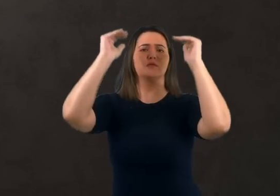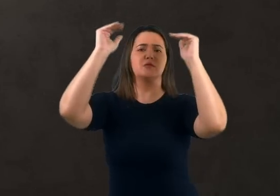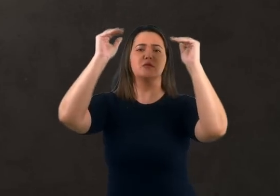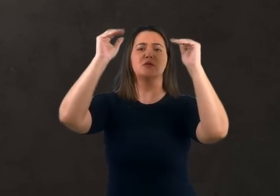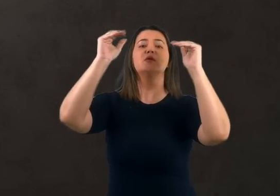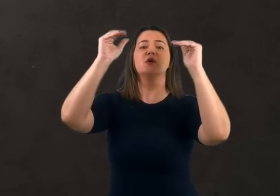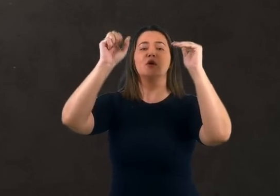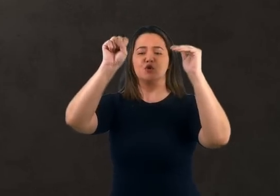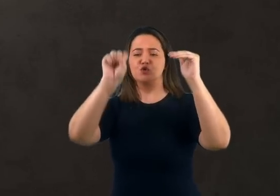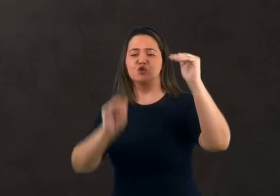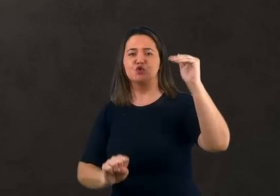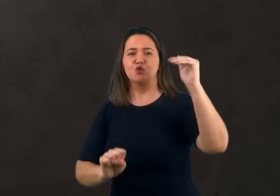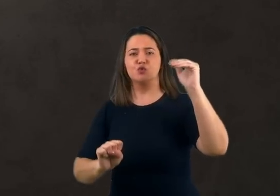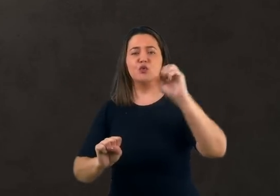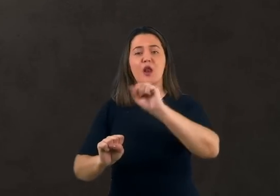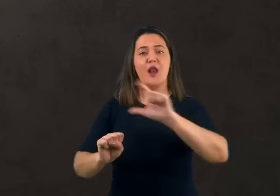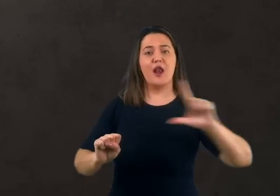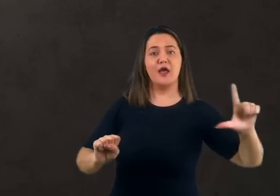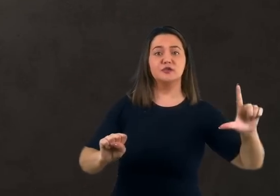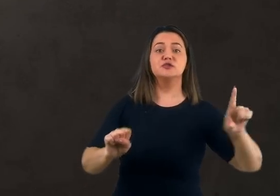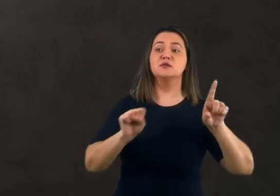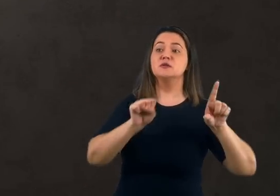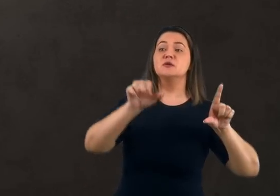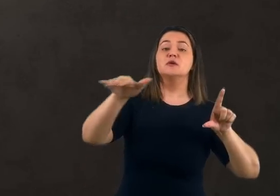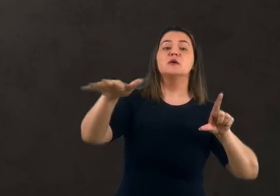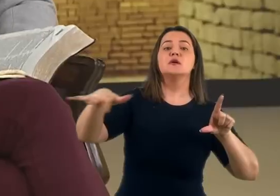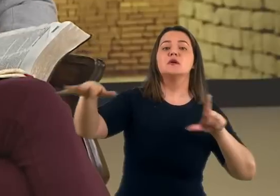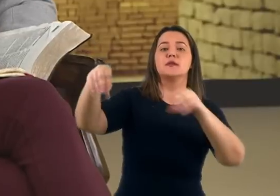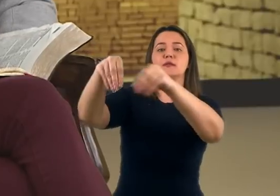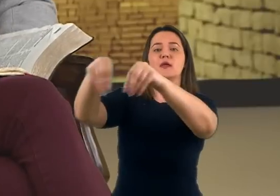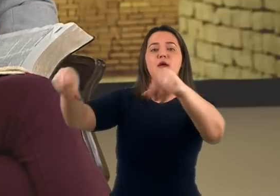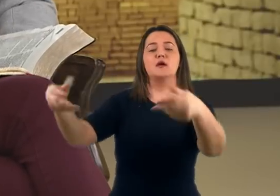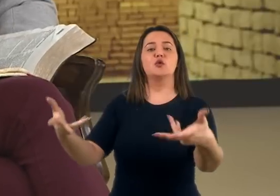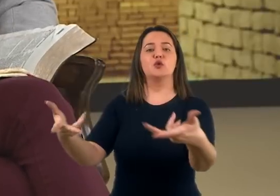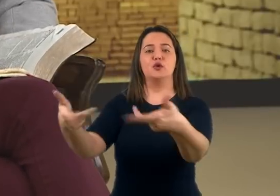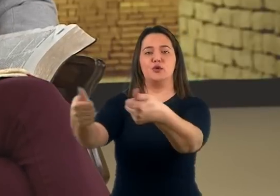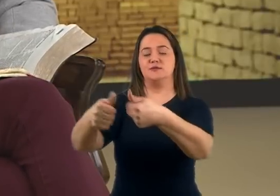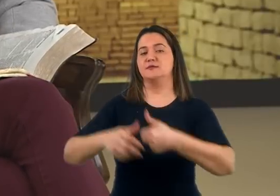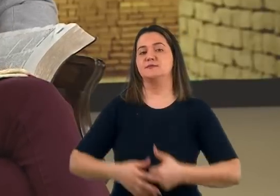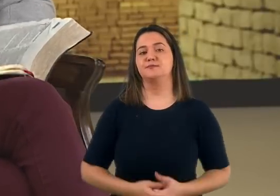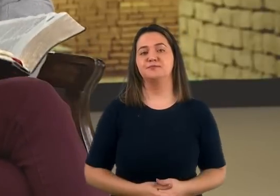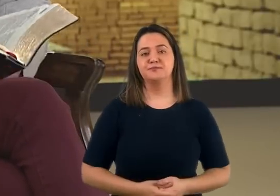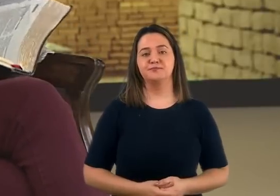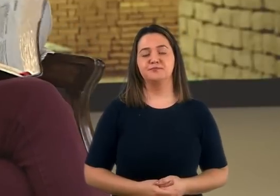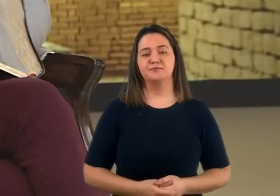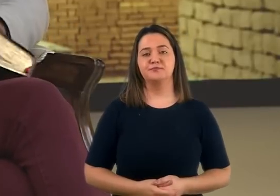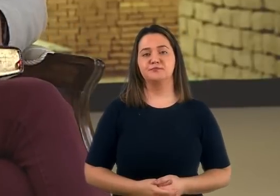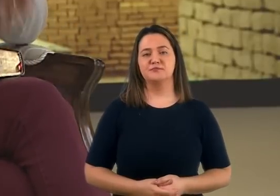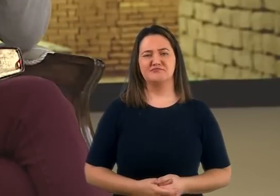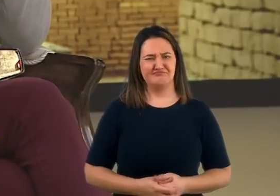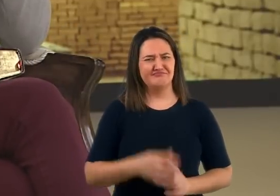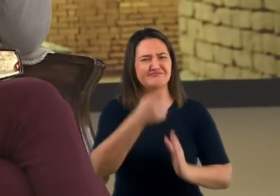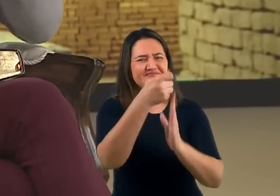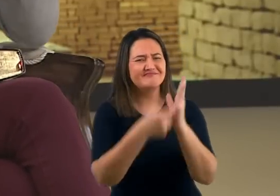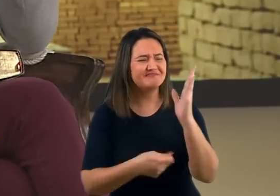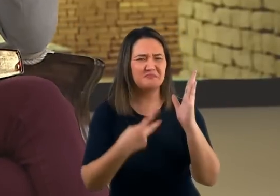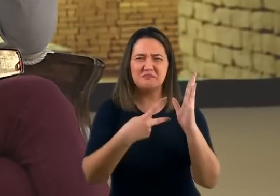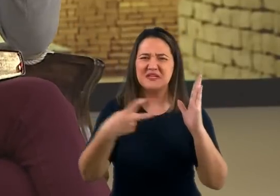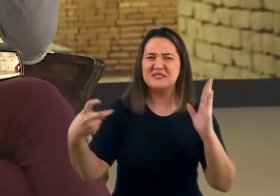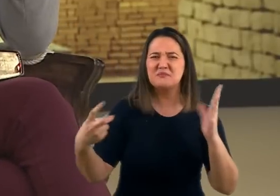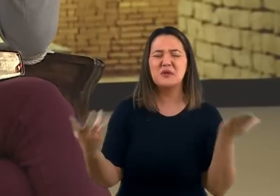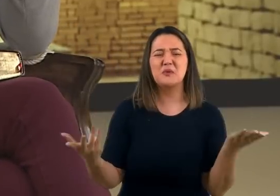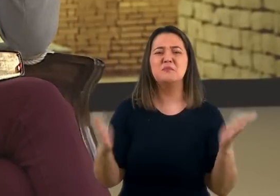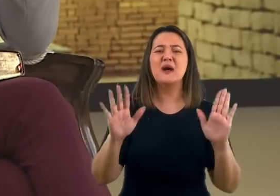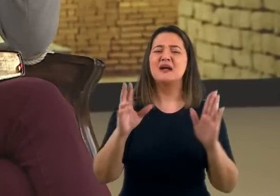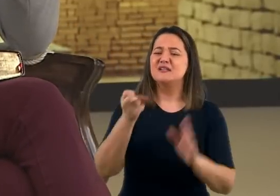sul, do leste e da terra gloriosa. Você prestou atenção? Agora, a pergunta é, quem